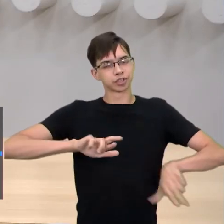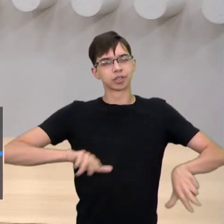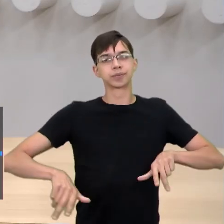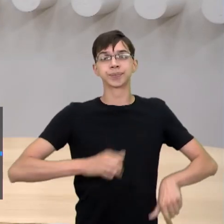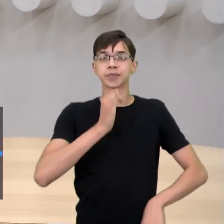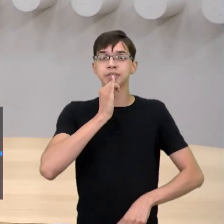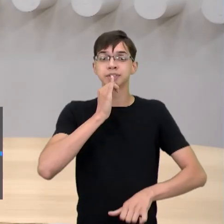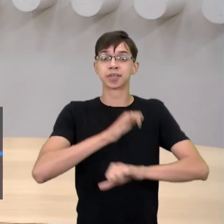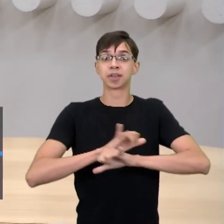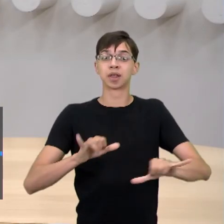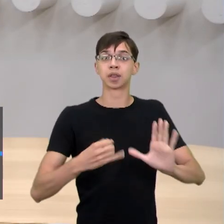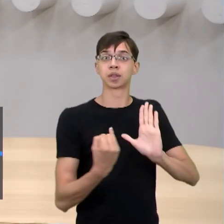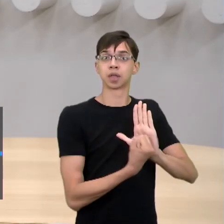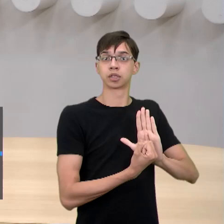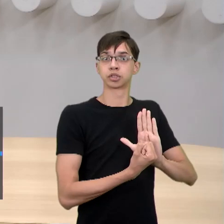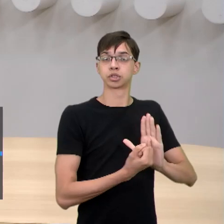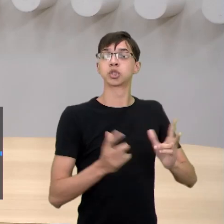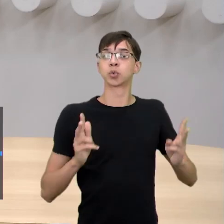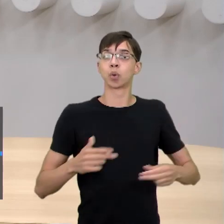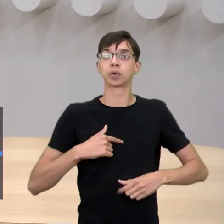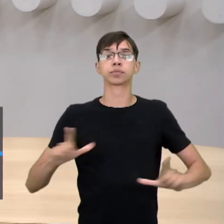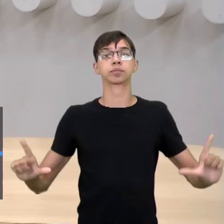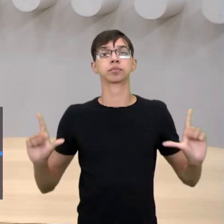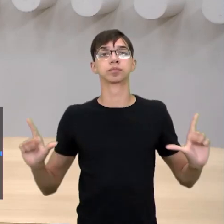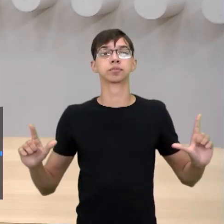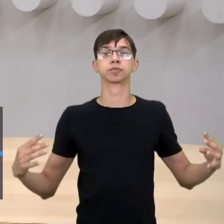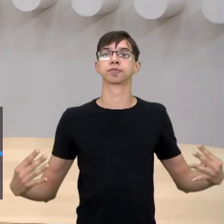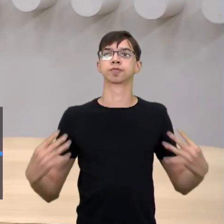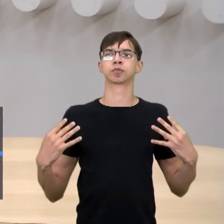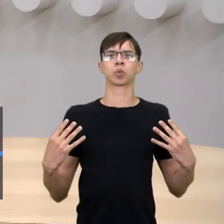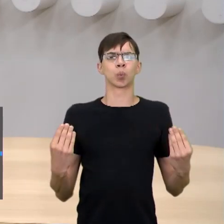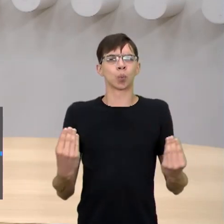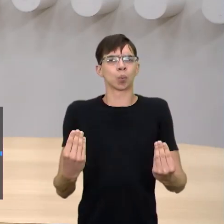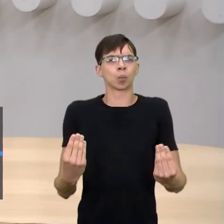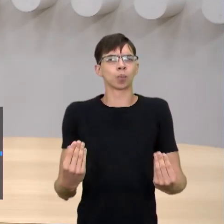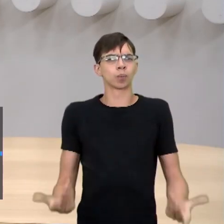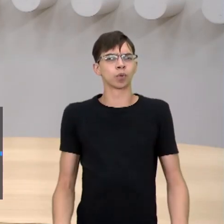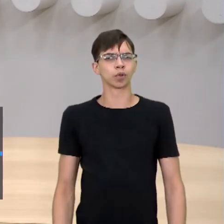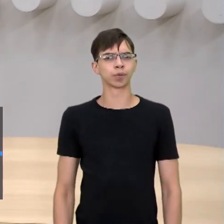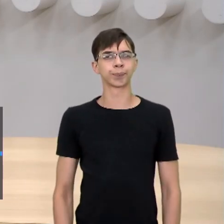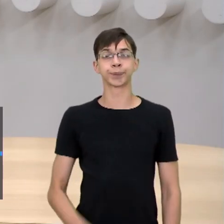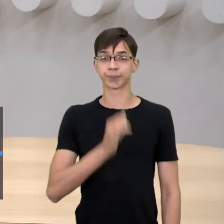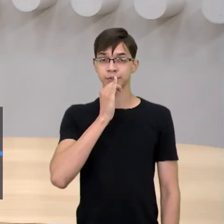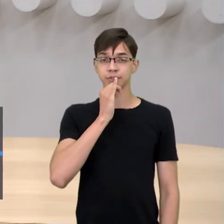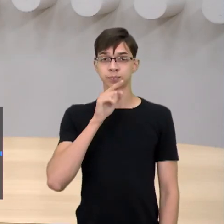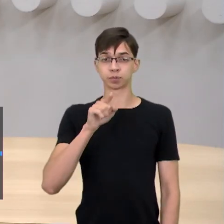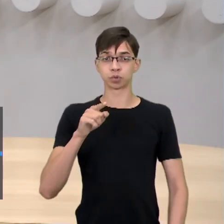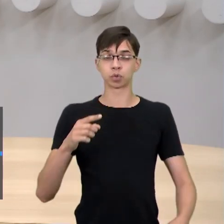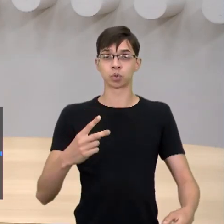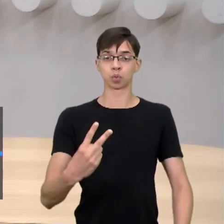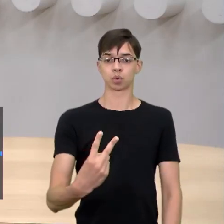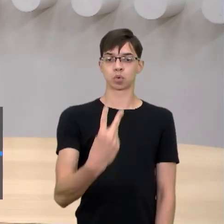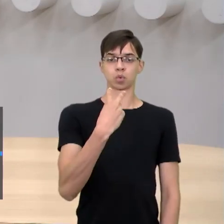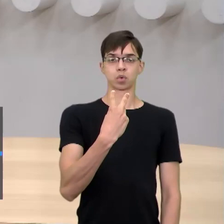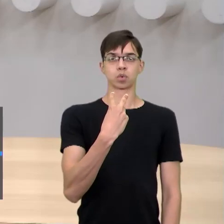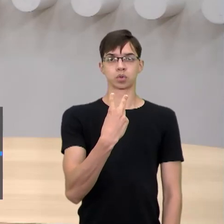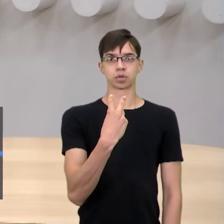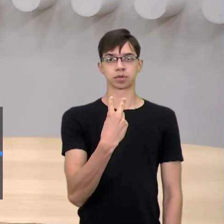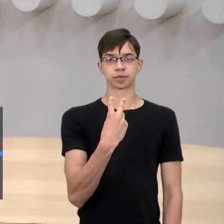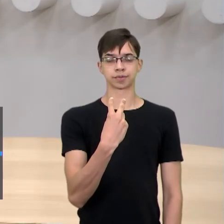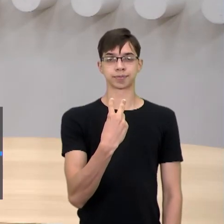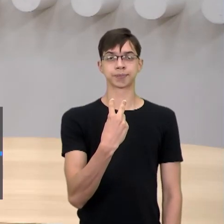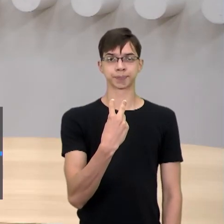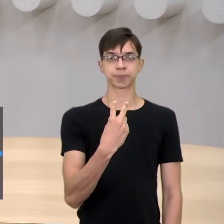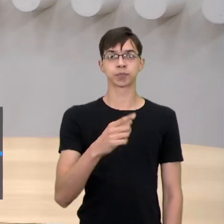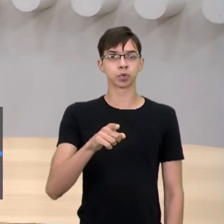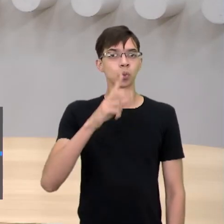seu cartão de visita. E cartão de visita em qual maneira? Você olha pra mim, e a maneira com